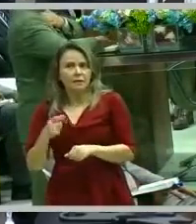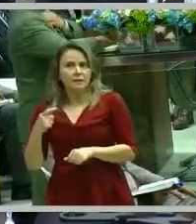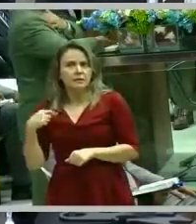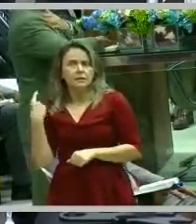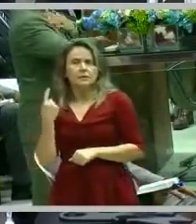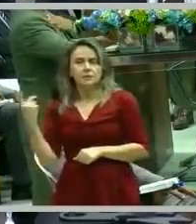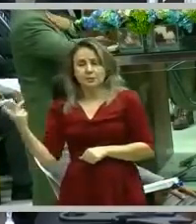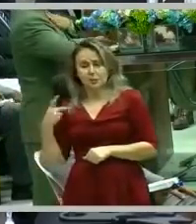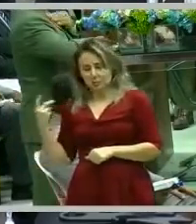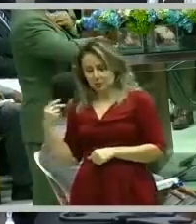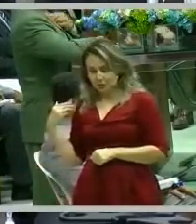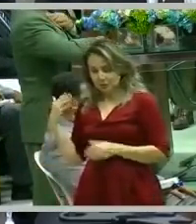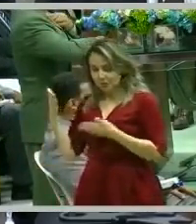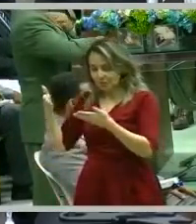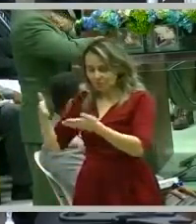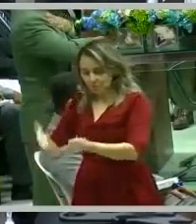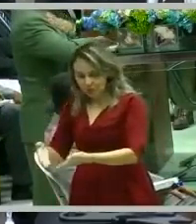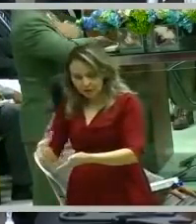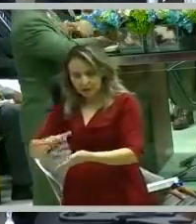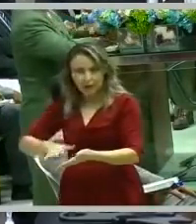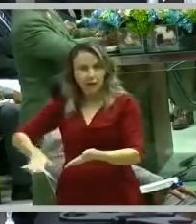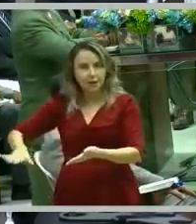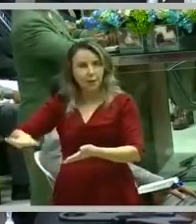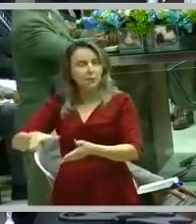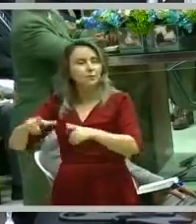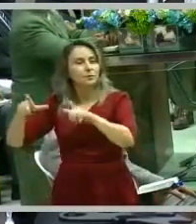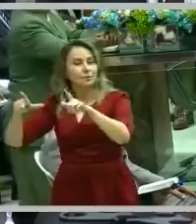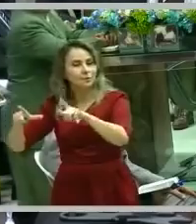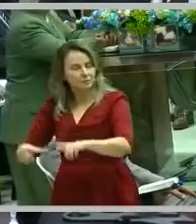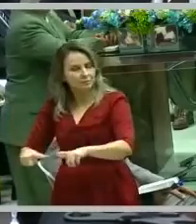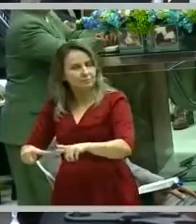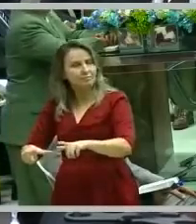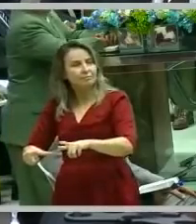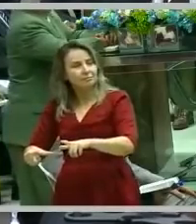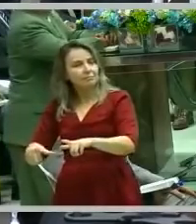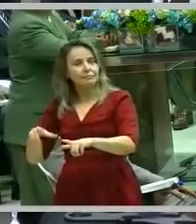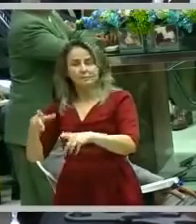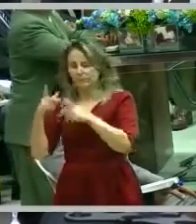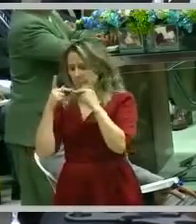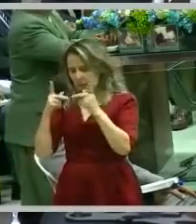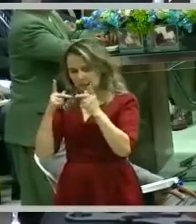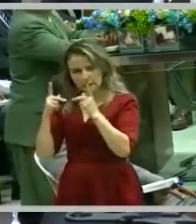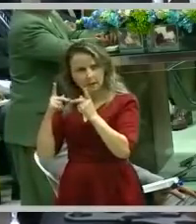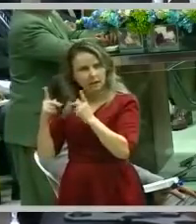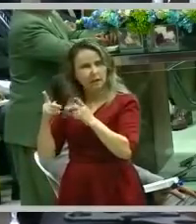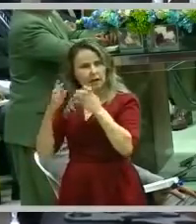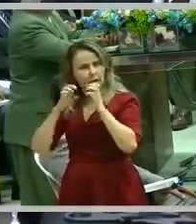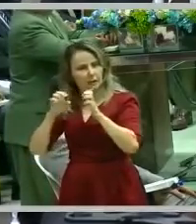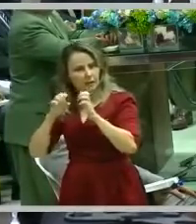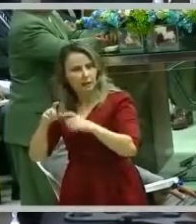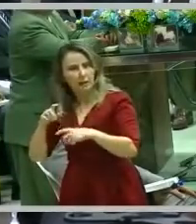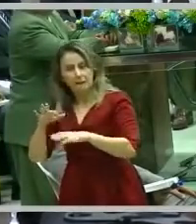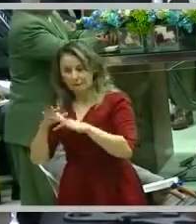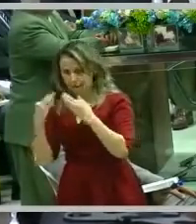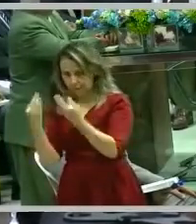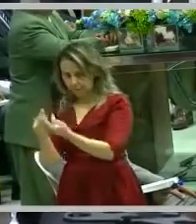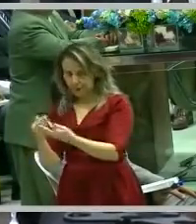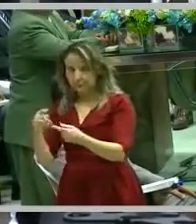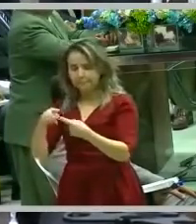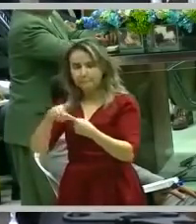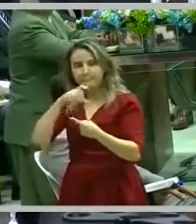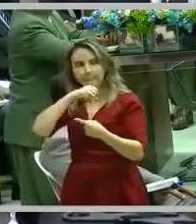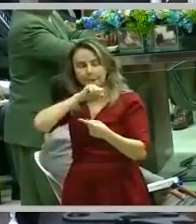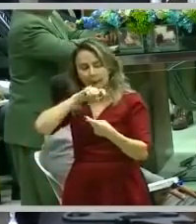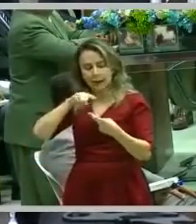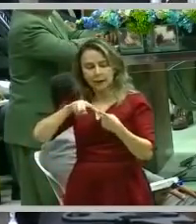Glória a Deus, irmã Vaninha deve lembrar disso, eles foram morar na cidade. Chegamos numa brenha e pregamos o evangelho para uma família, era o pai, a mãe e